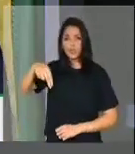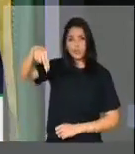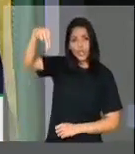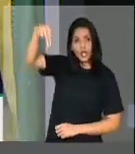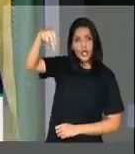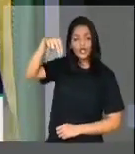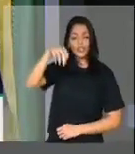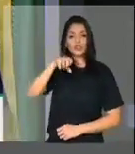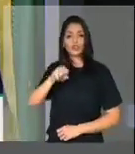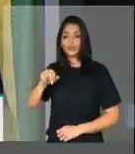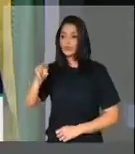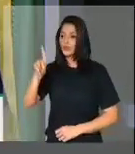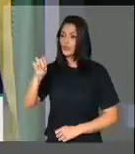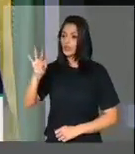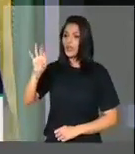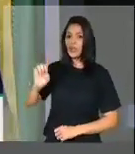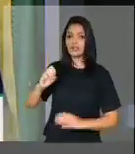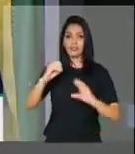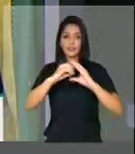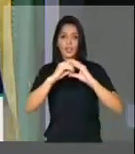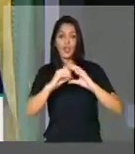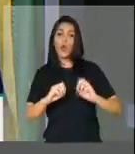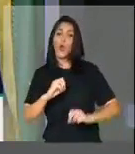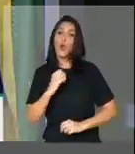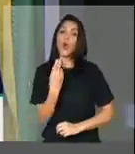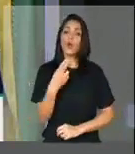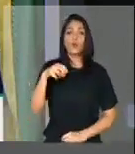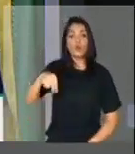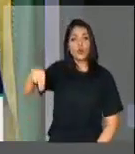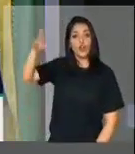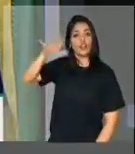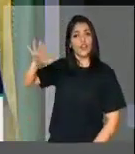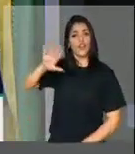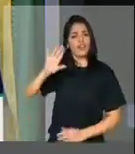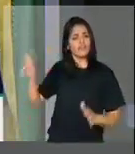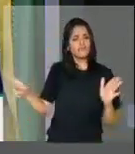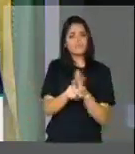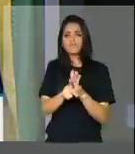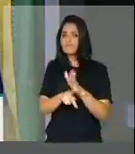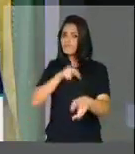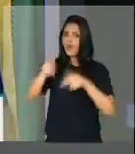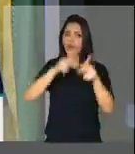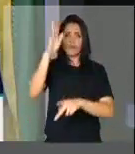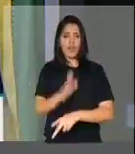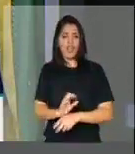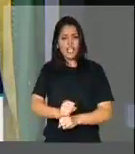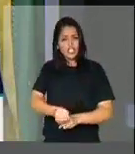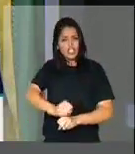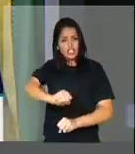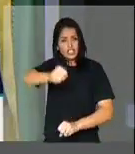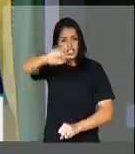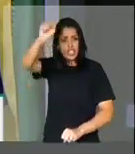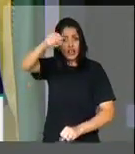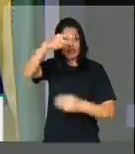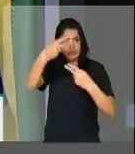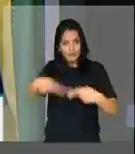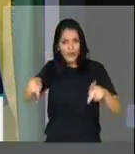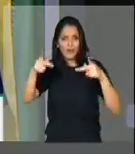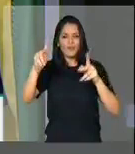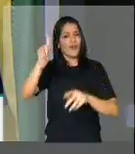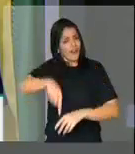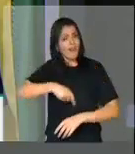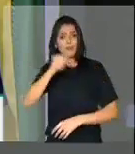seu centro-oeste ou no seu nordeste. Um país gigante pela natureza, mas construído especialmente